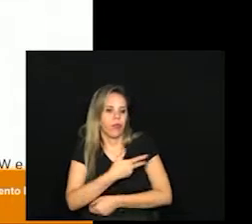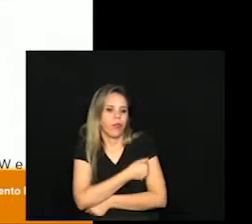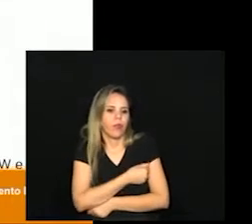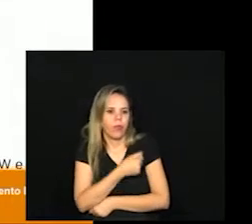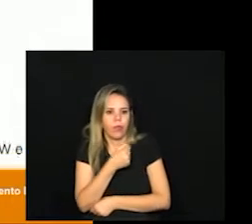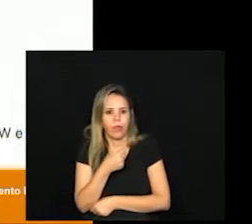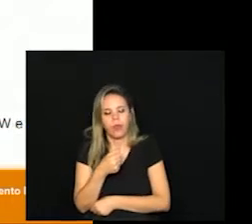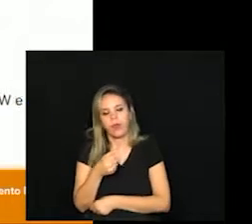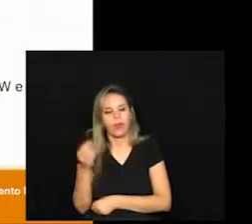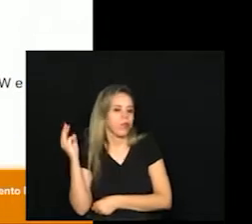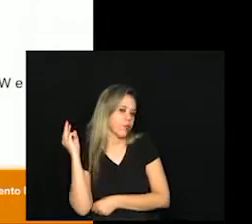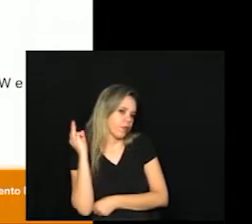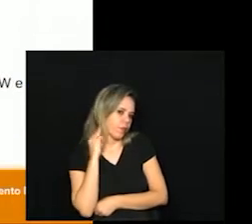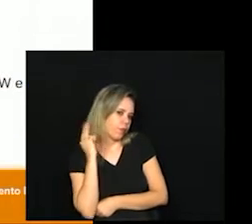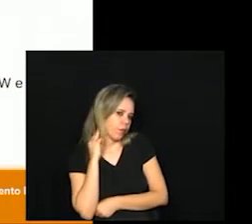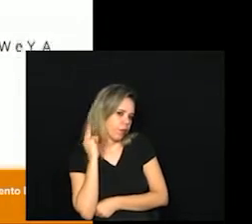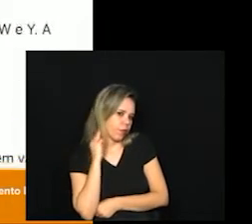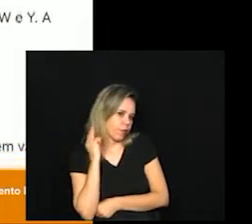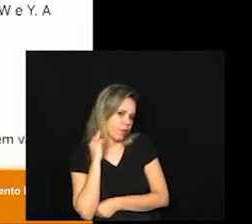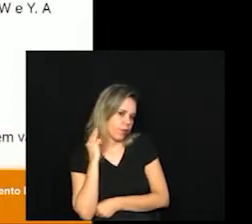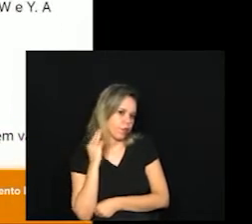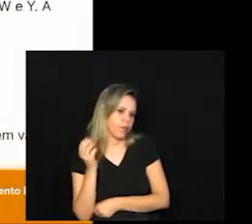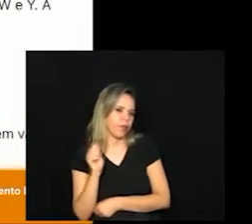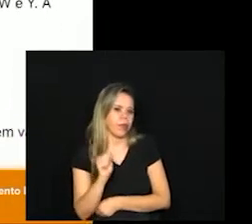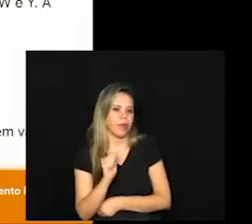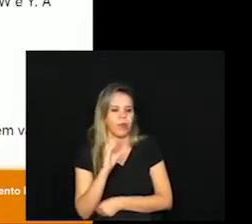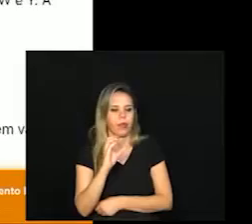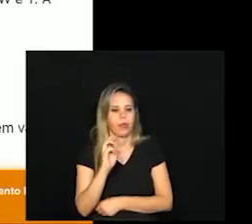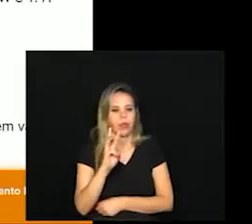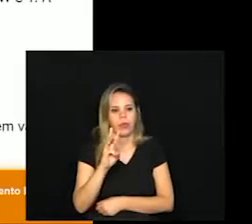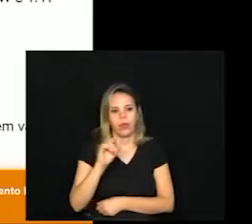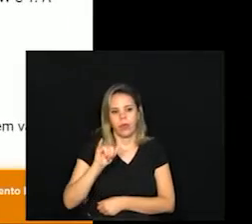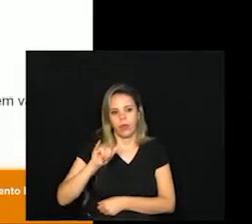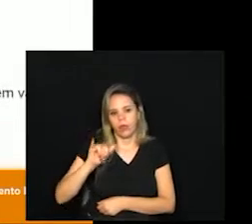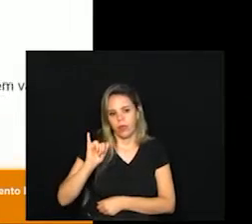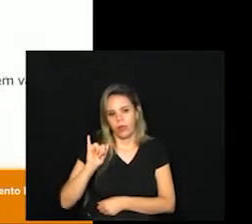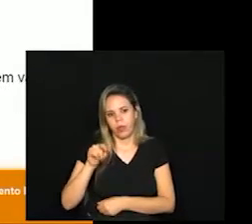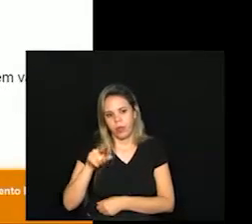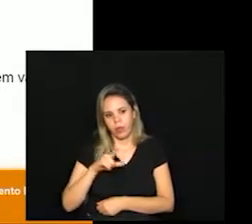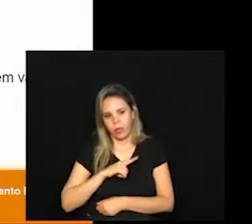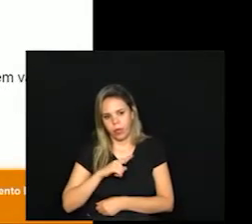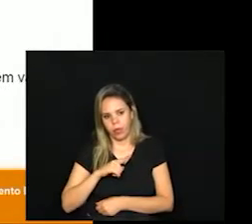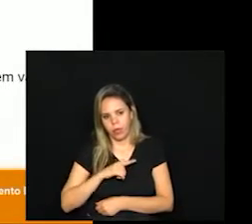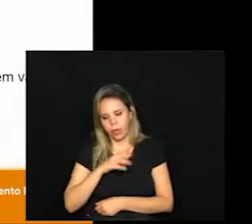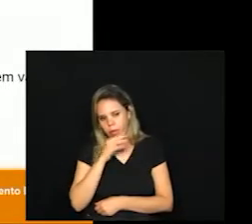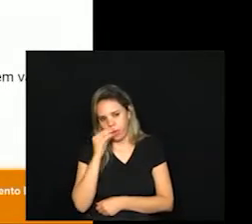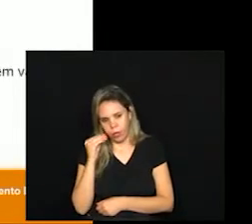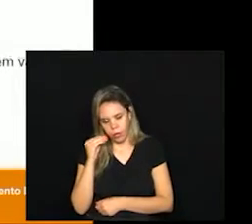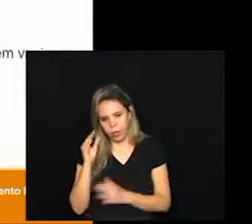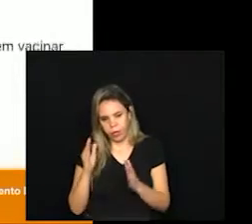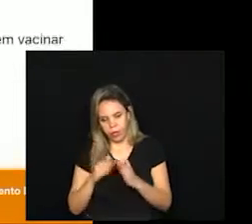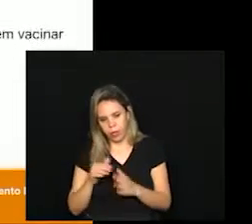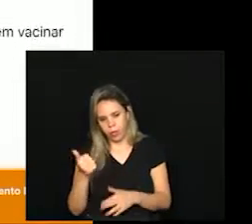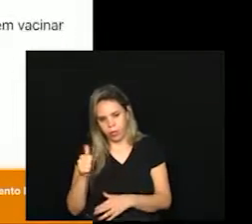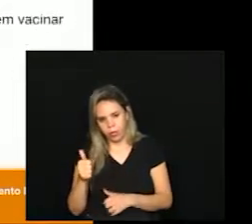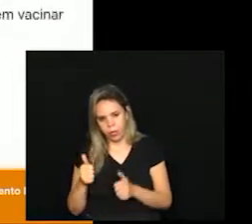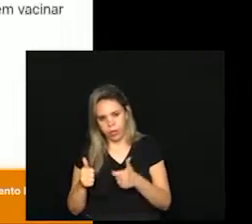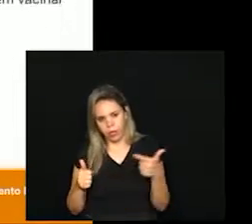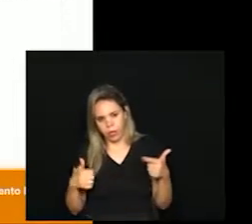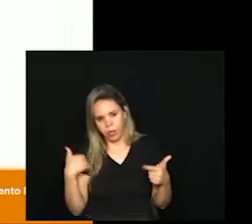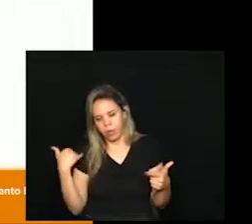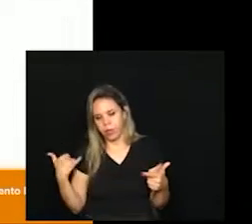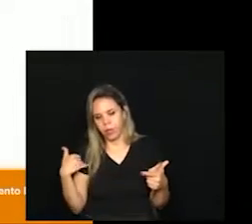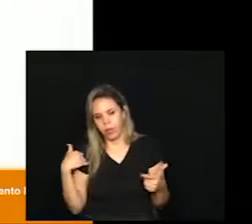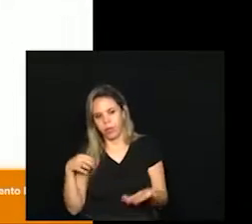da meningite ACWY. Olha, então você que tem adolescente em casa de 11 e 12 anos,